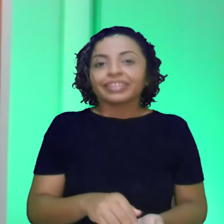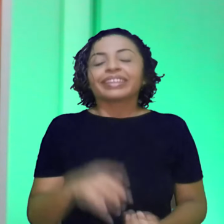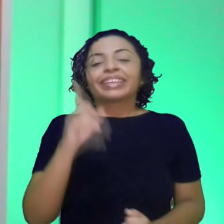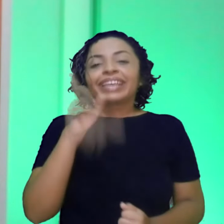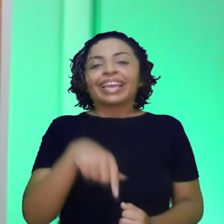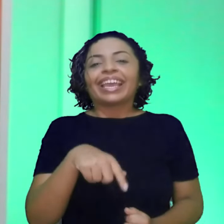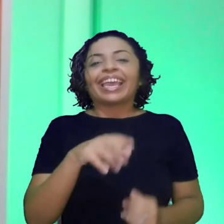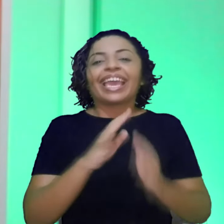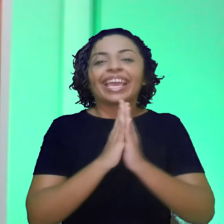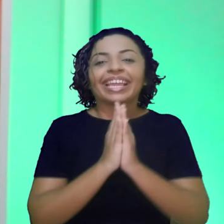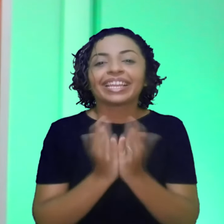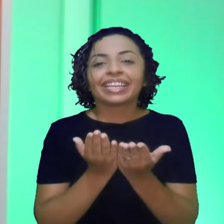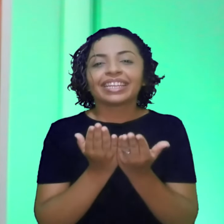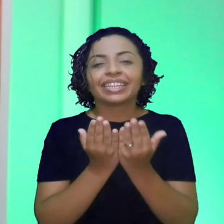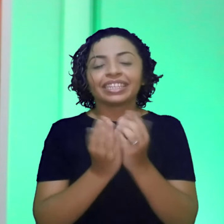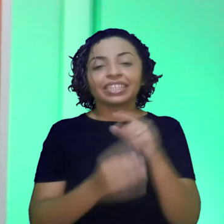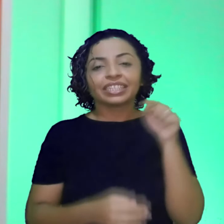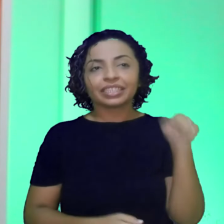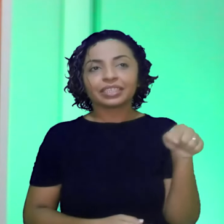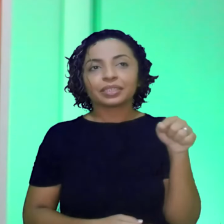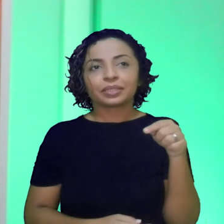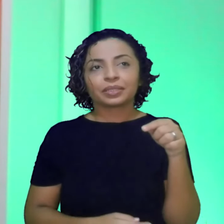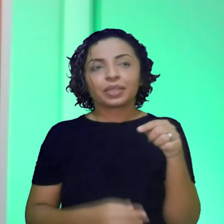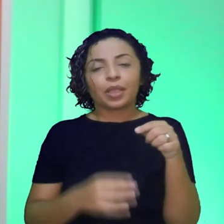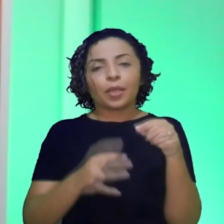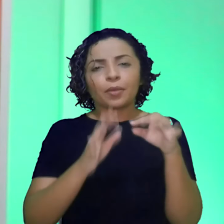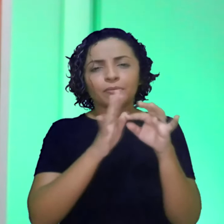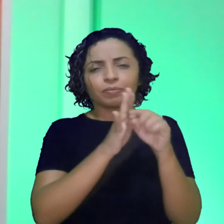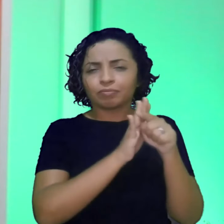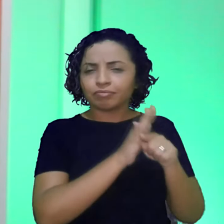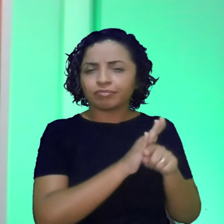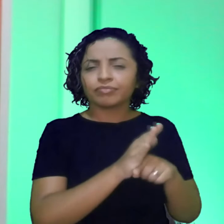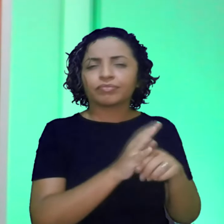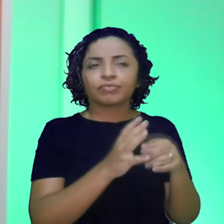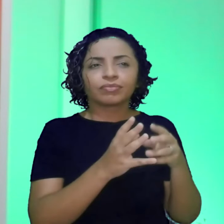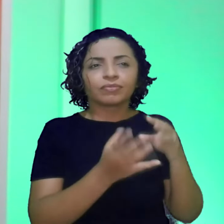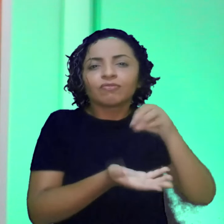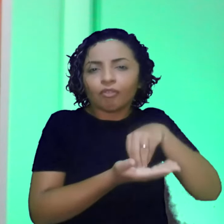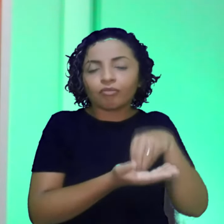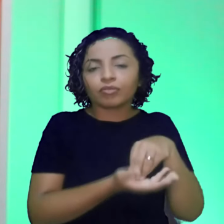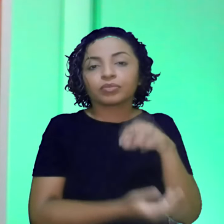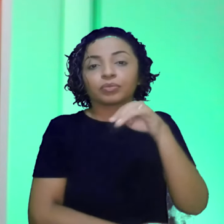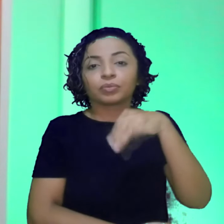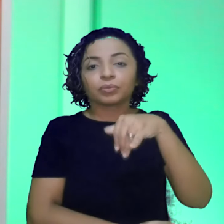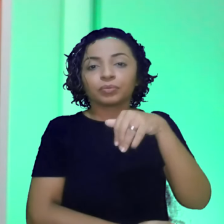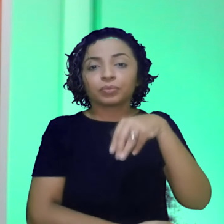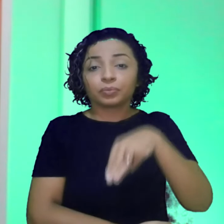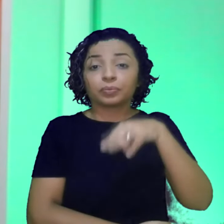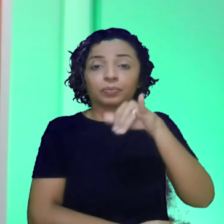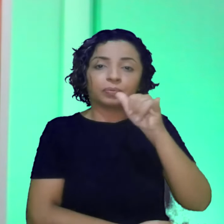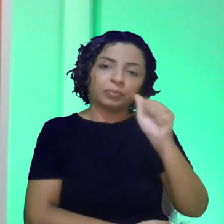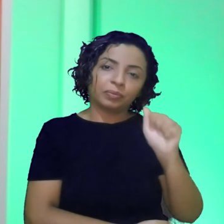o livro O Mapeador de Ausências, do Mia Couto.